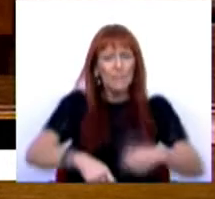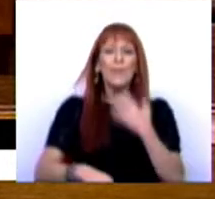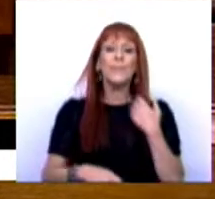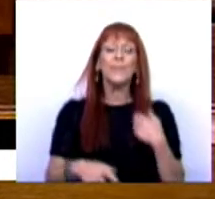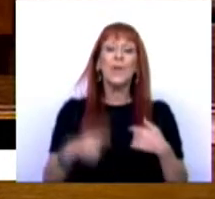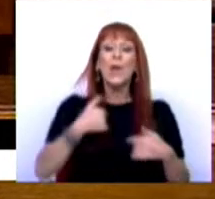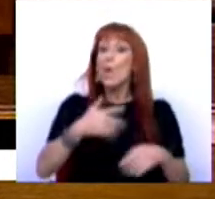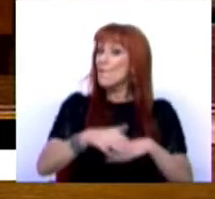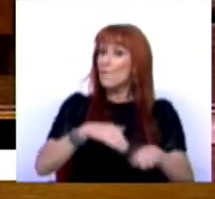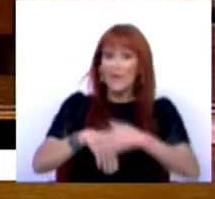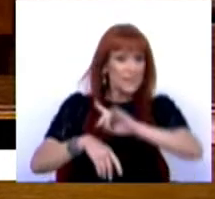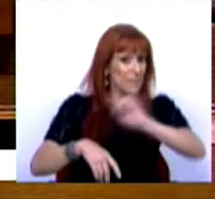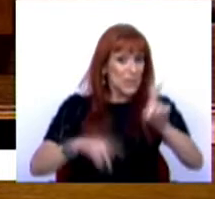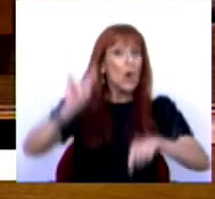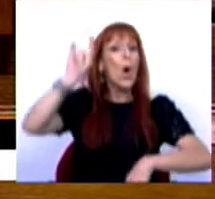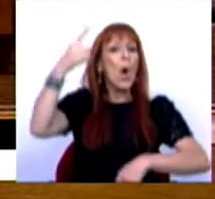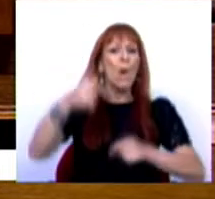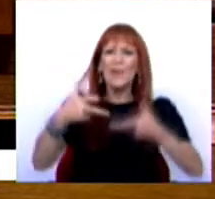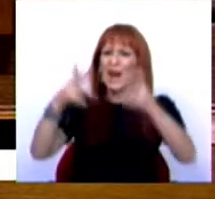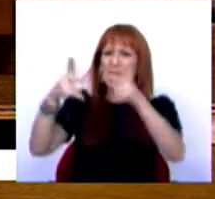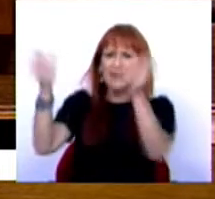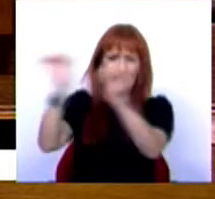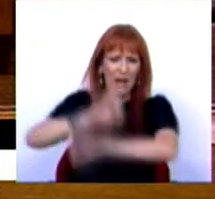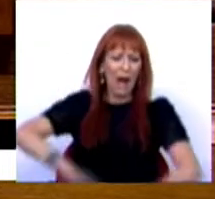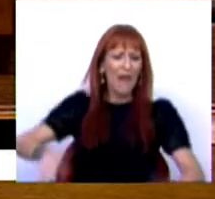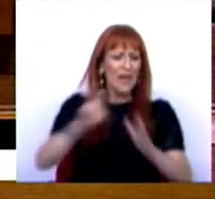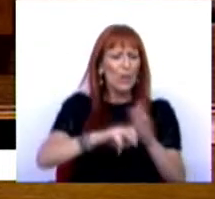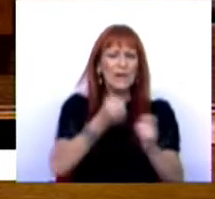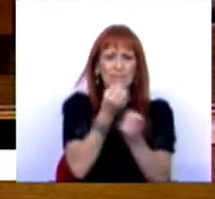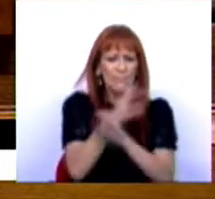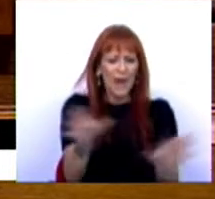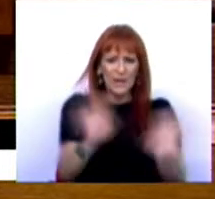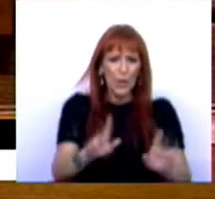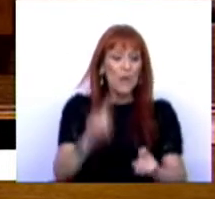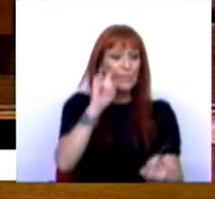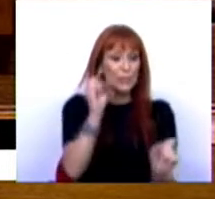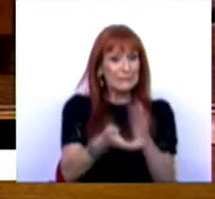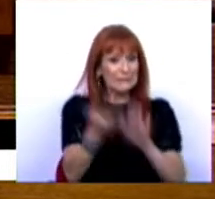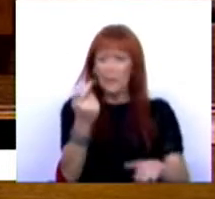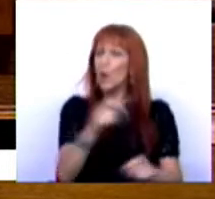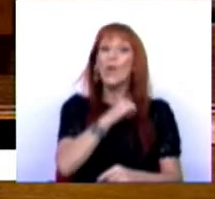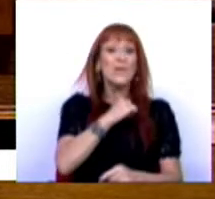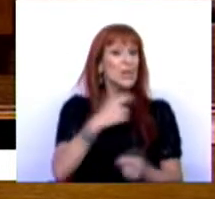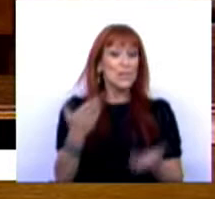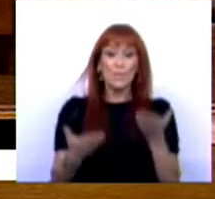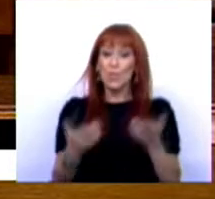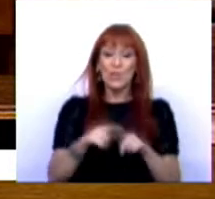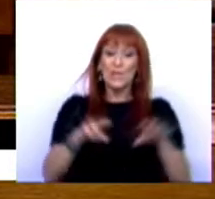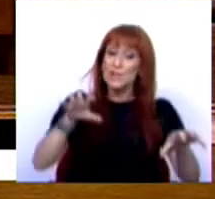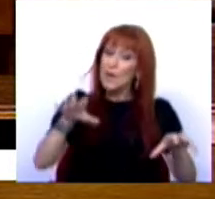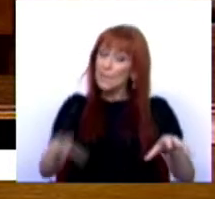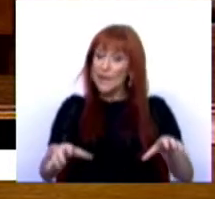O que não fazemos, mesmo sem liberalizar, sem desregular, sem desproteger, é ignorar um equilíbrio entre as